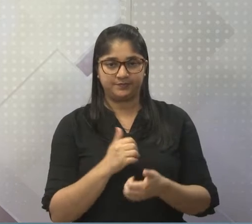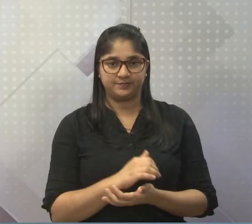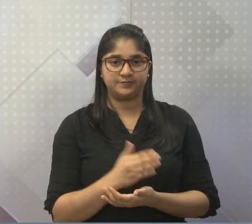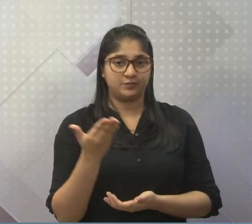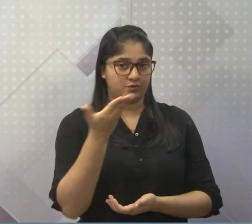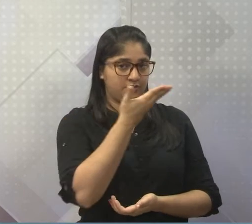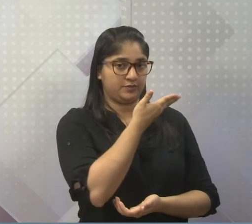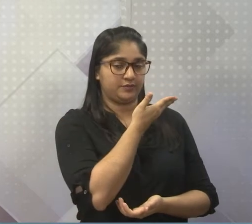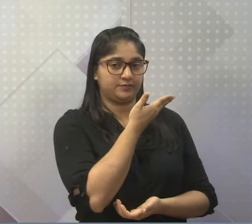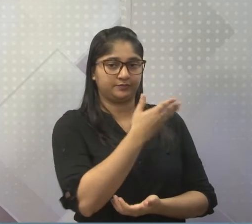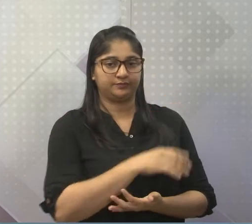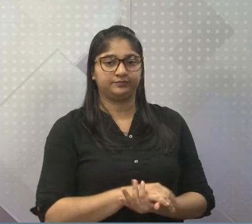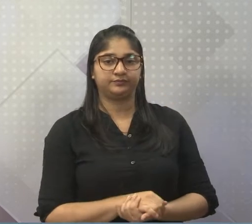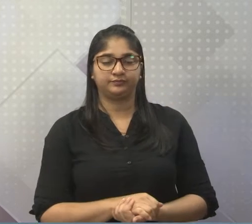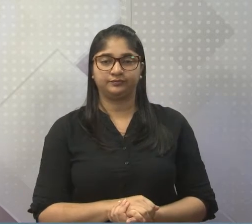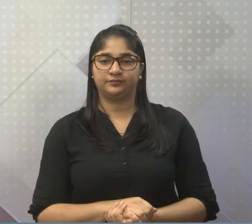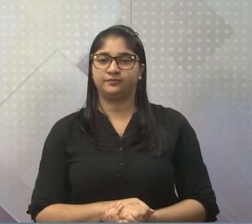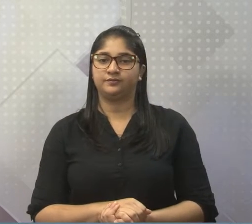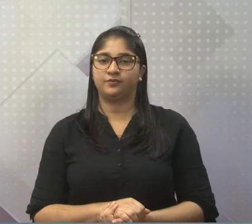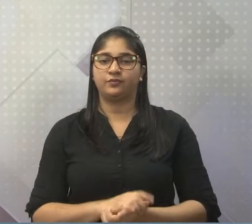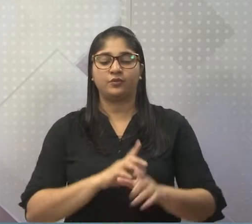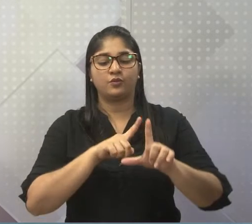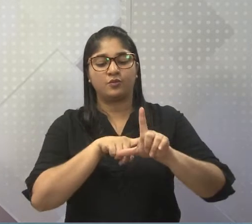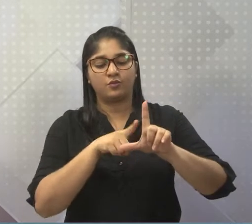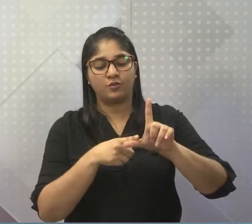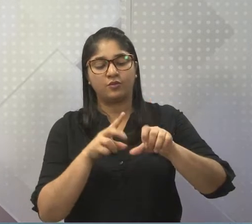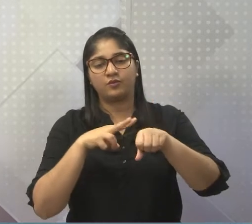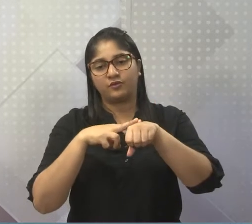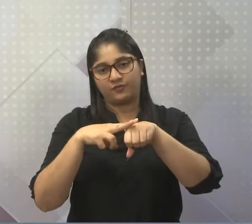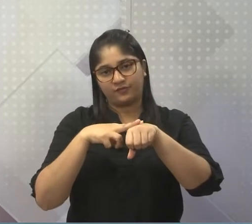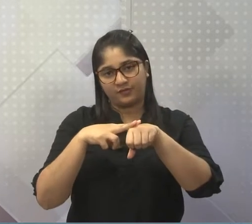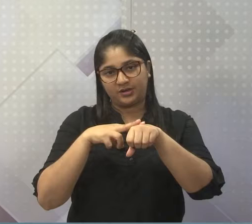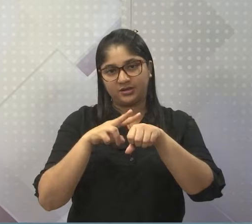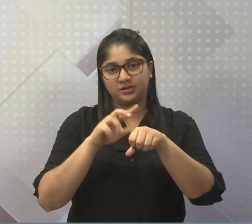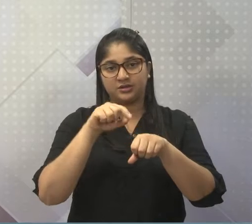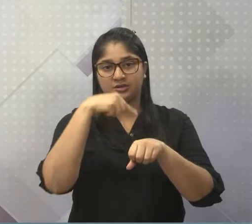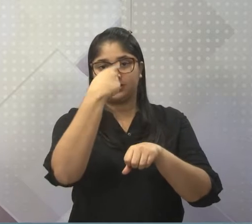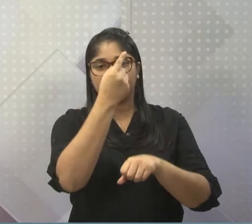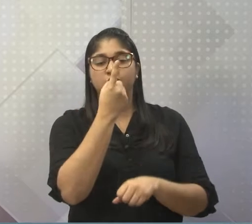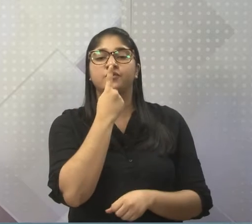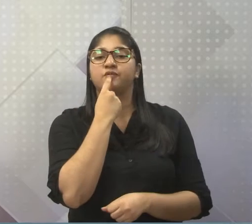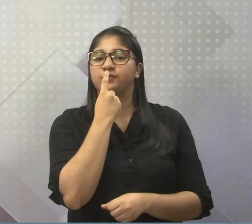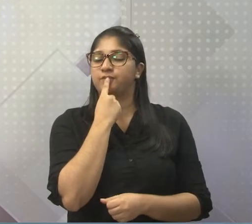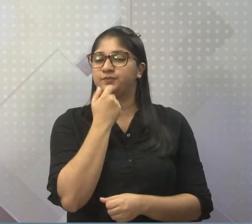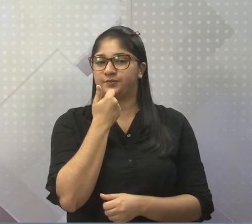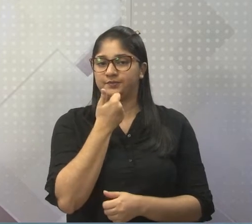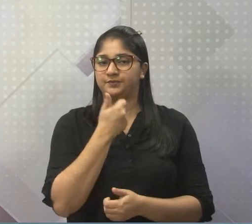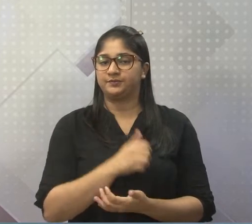Tá aqui o verde e aqui o vermelho.